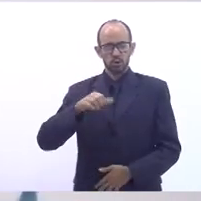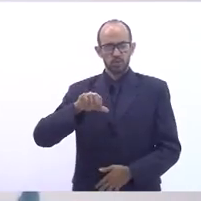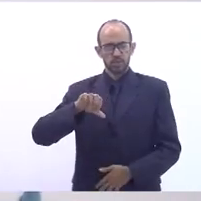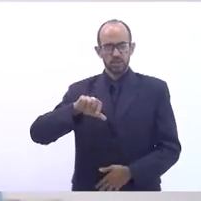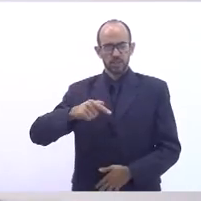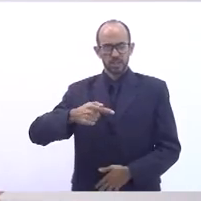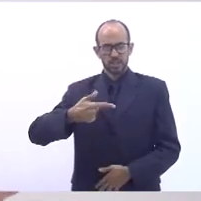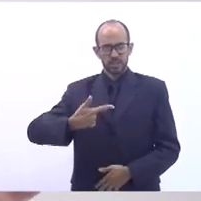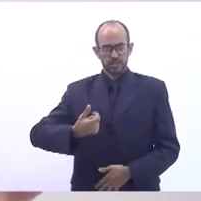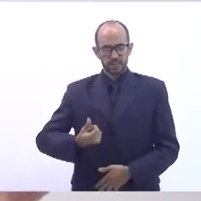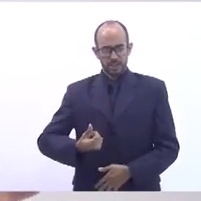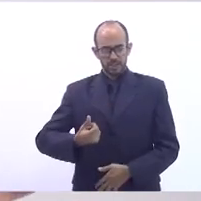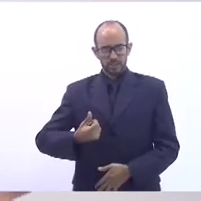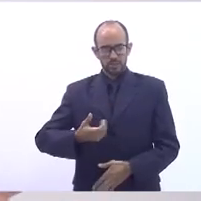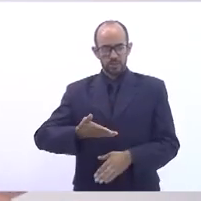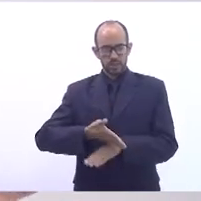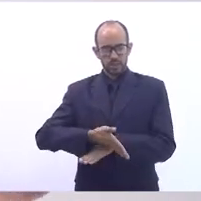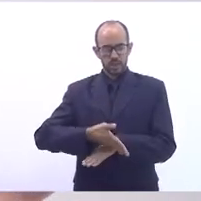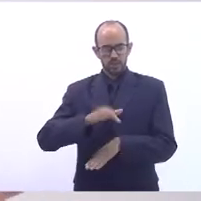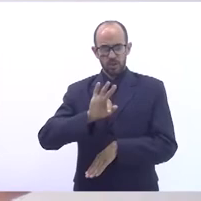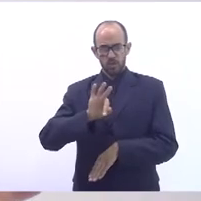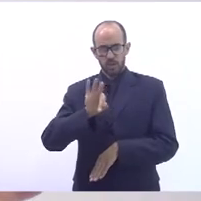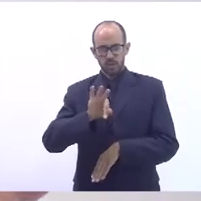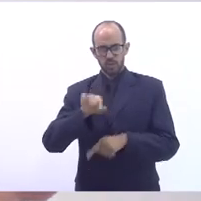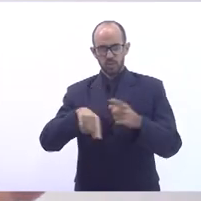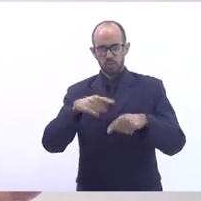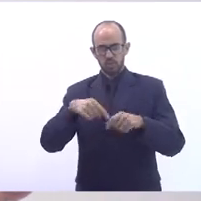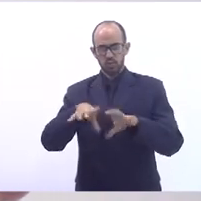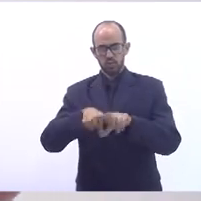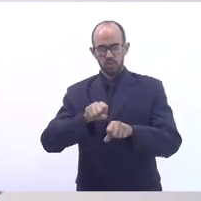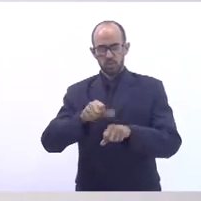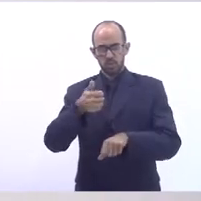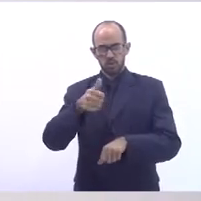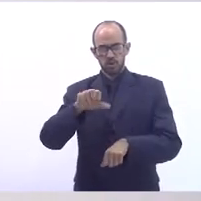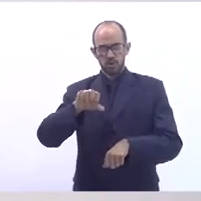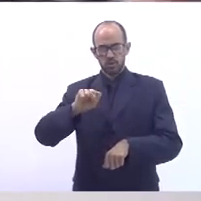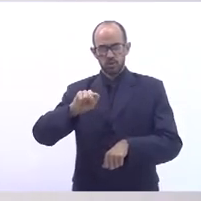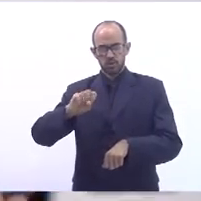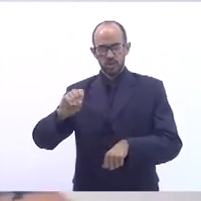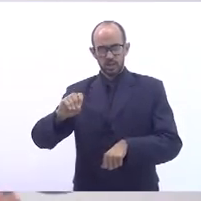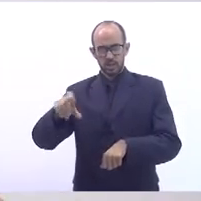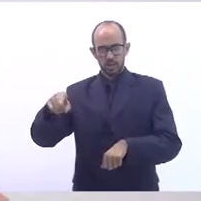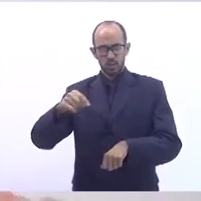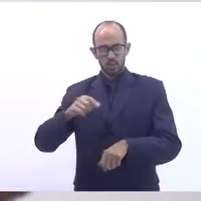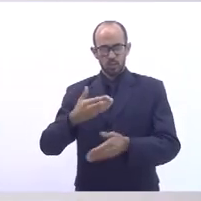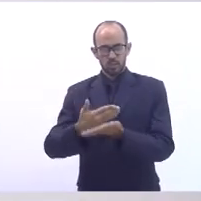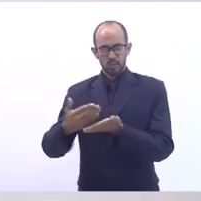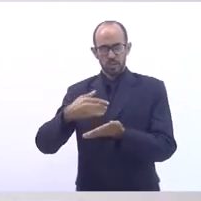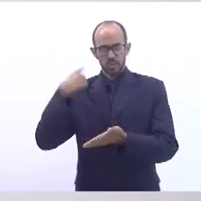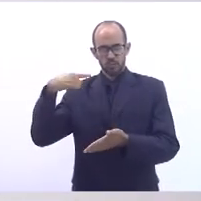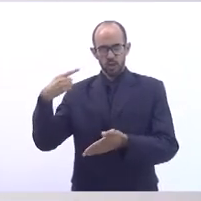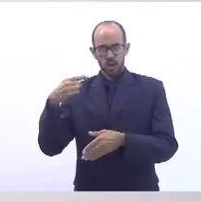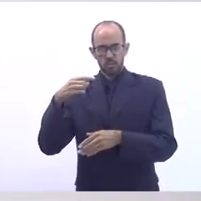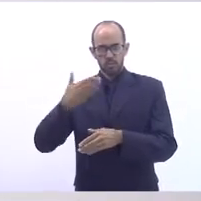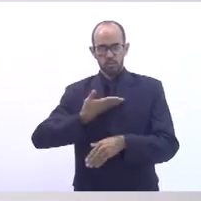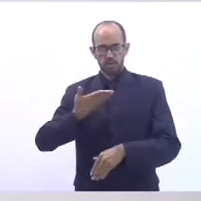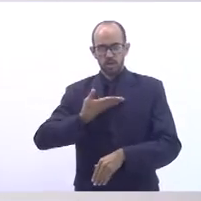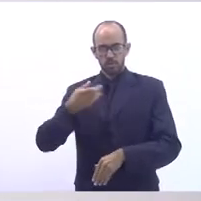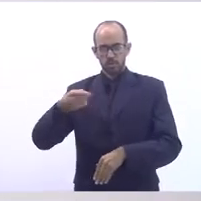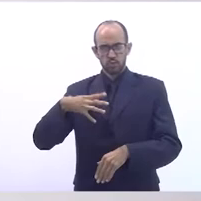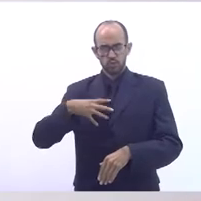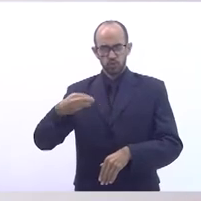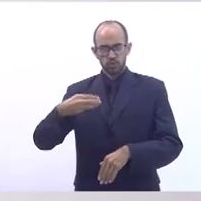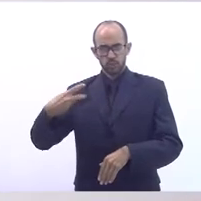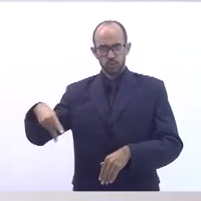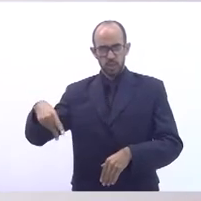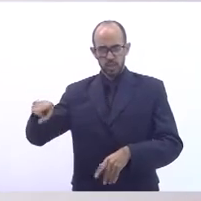Quando entrei para a faculdade e depois de 1980 que eu me formei comecei a advogar os meus amigos e para os filhos dos meus